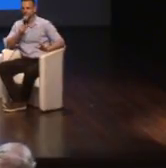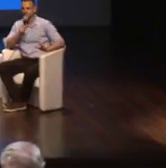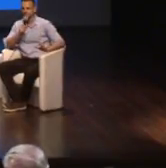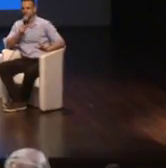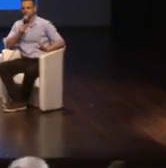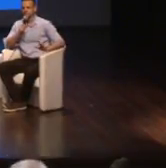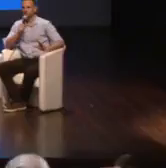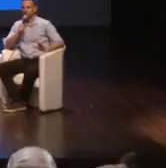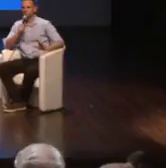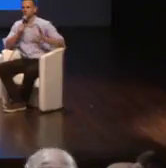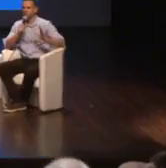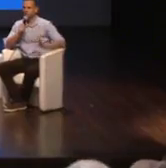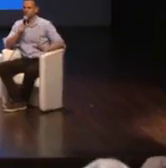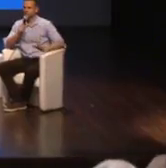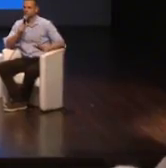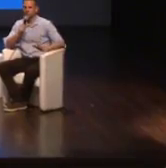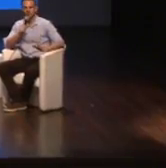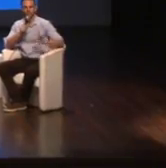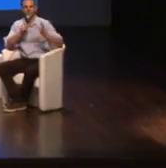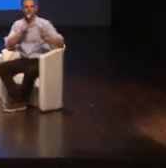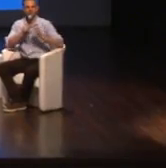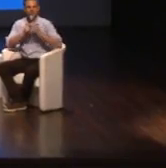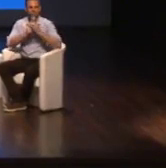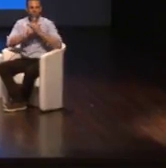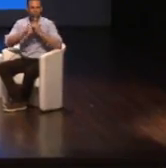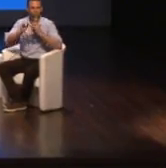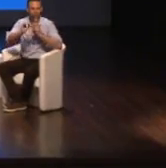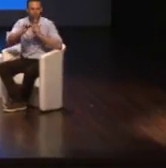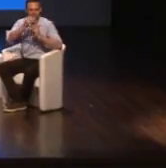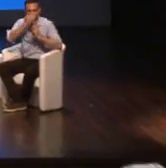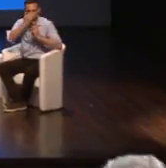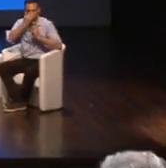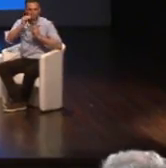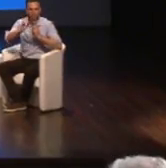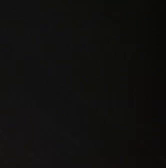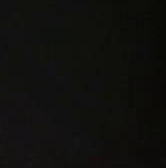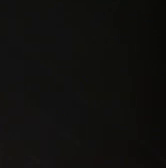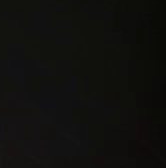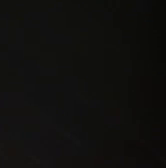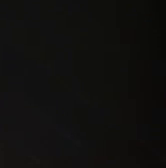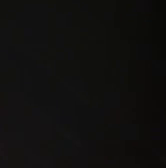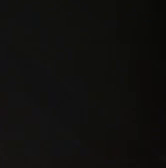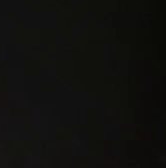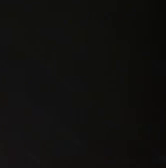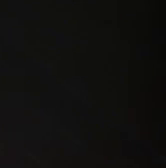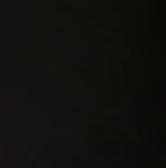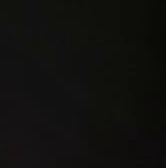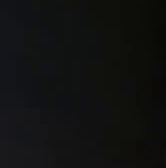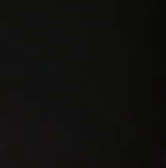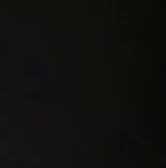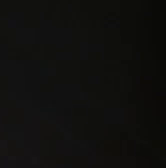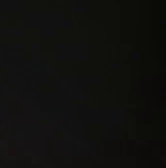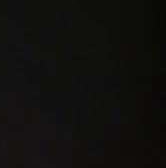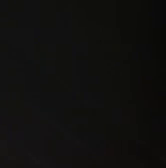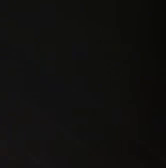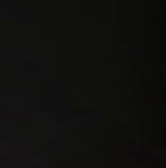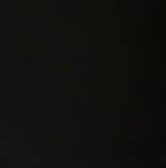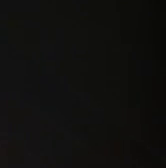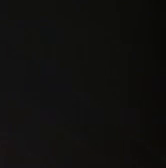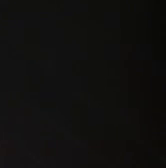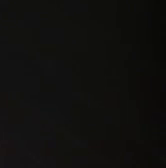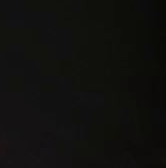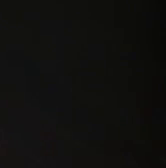jovens para pensar sobre o que os jovens aprendem sobre envelhecimento através